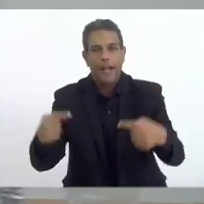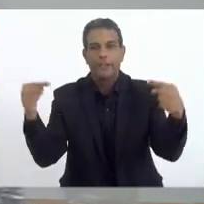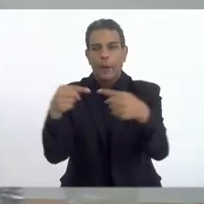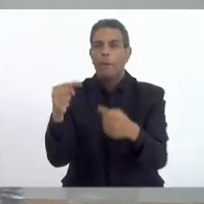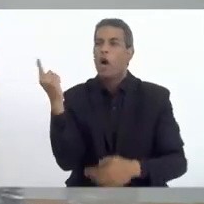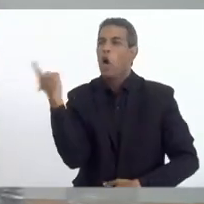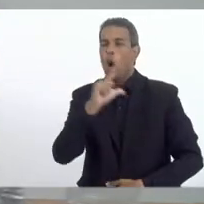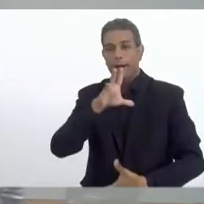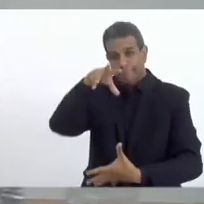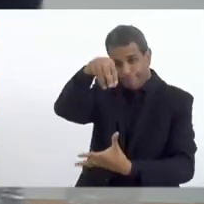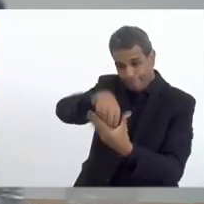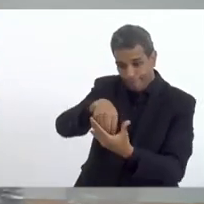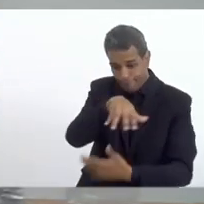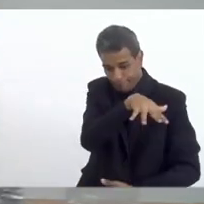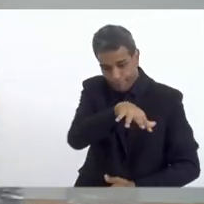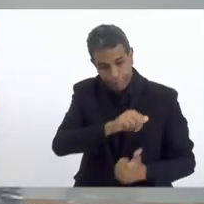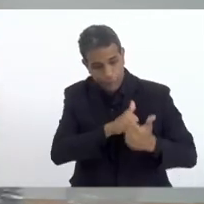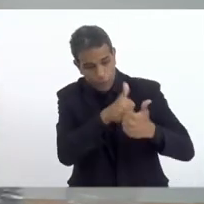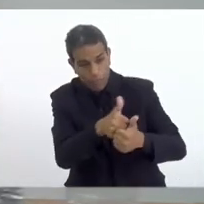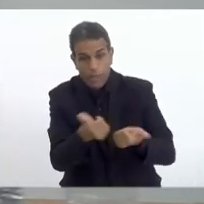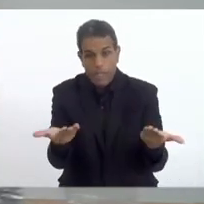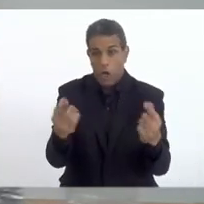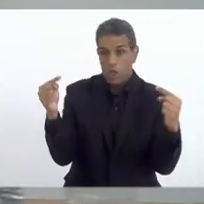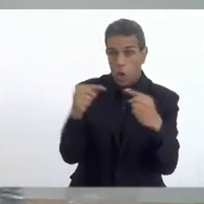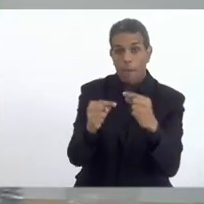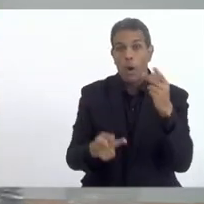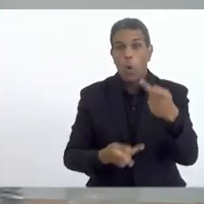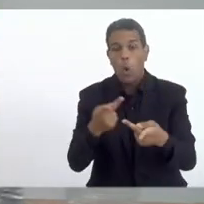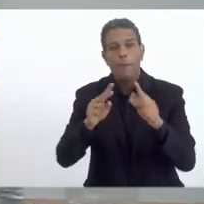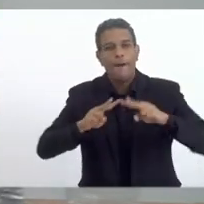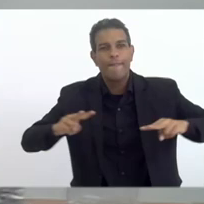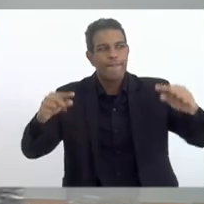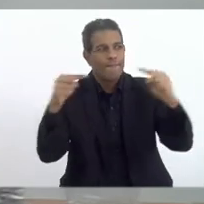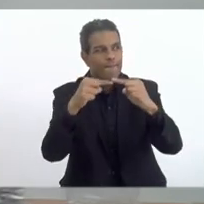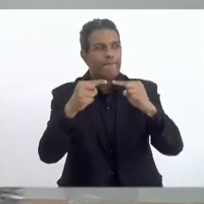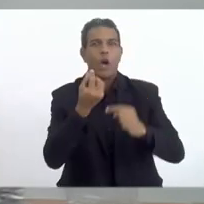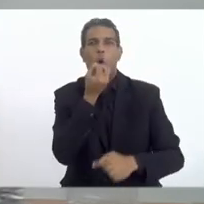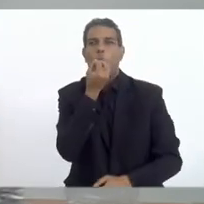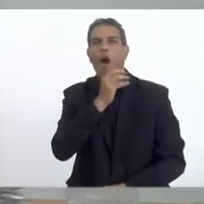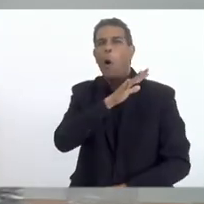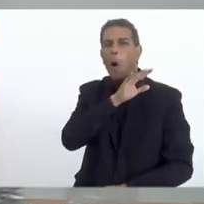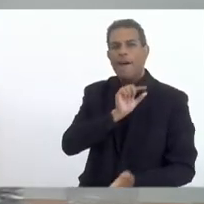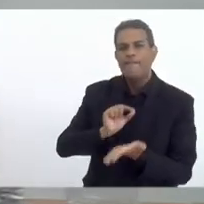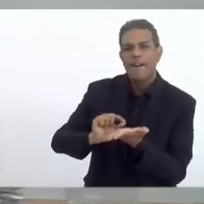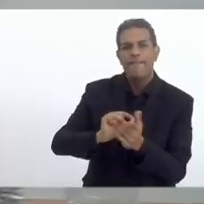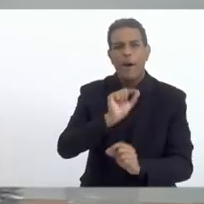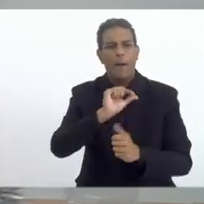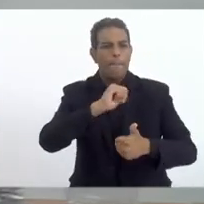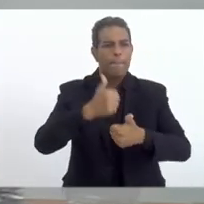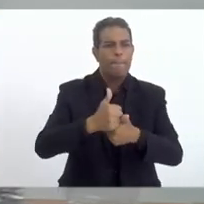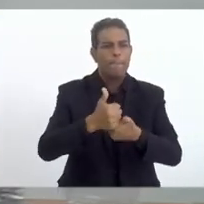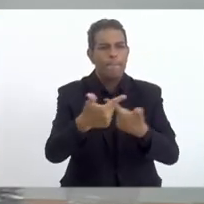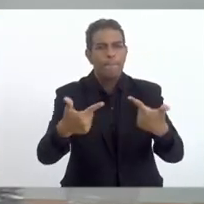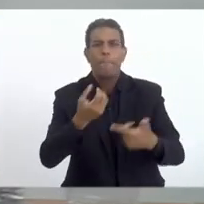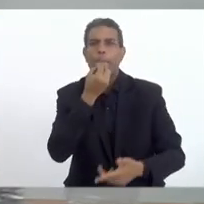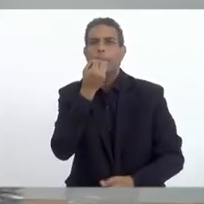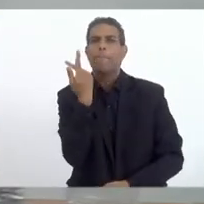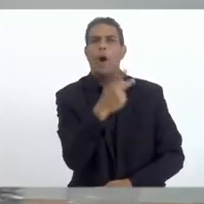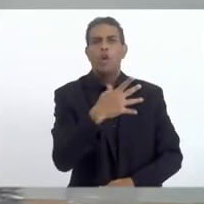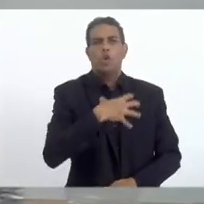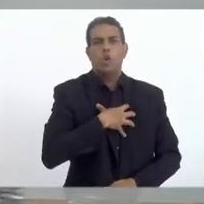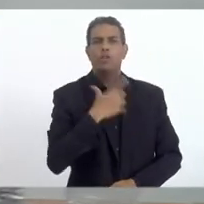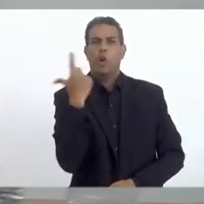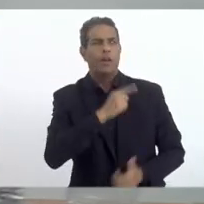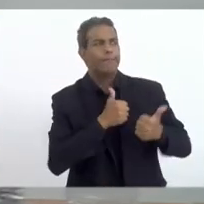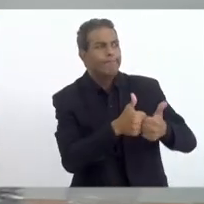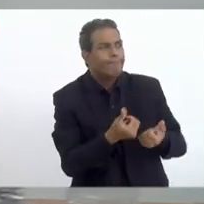que pode chegar um servidor que não está aqui acompanhando conosco e dizer que a sua representação é ruim porque alguém botou uma emenda muito melhor e a